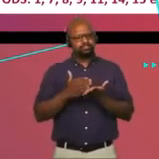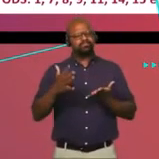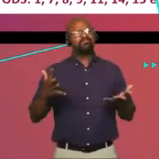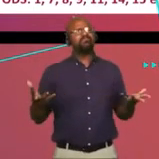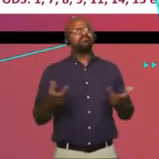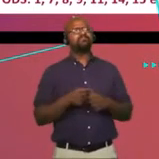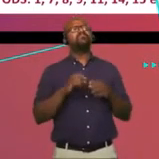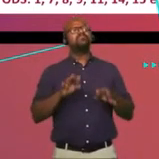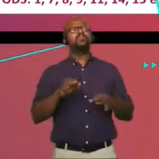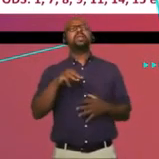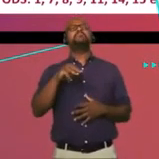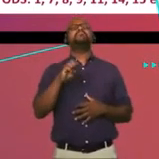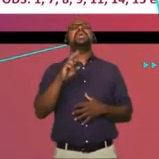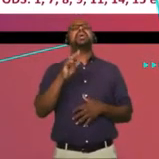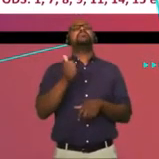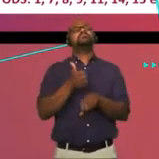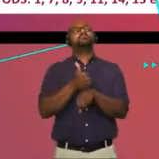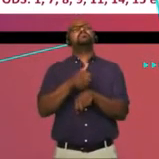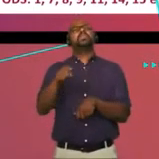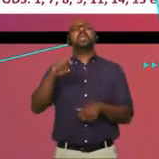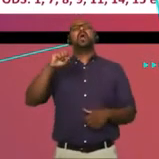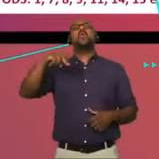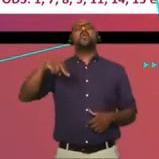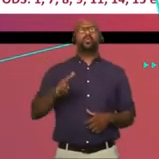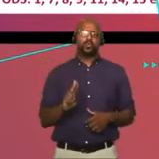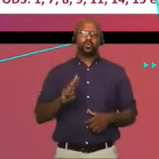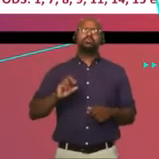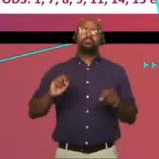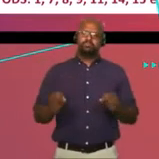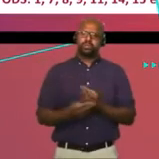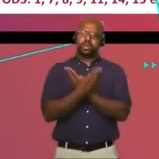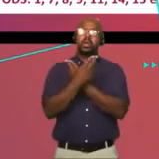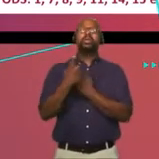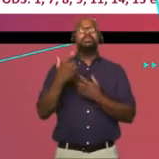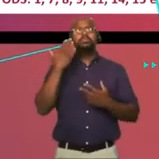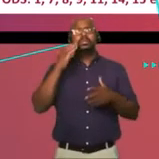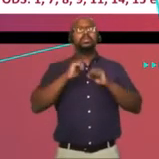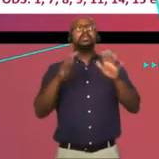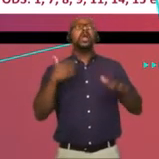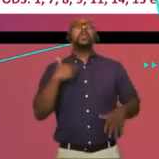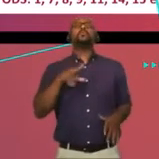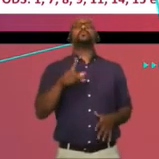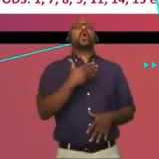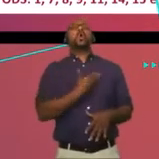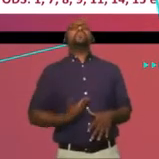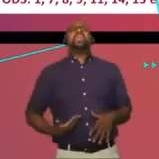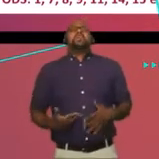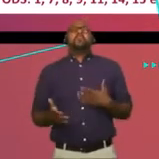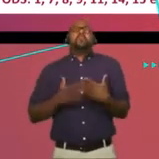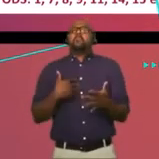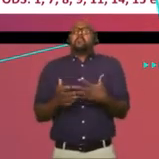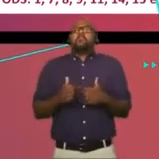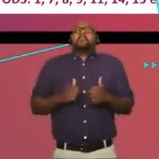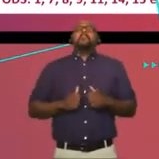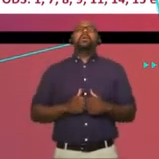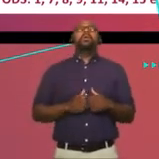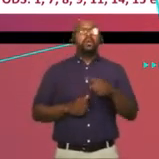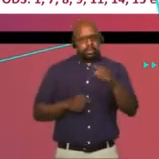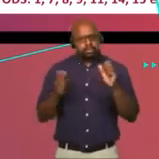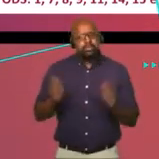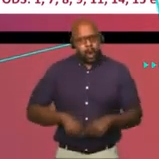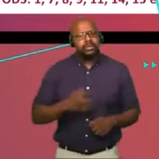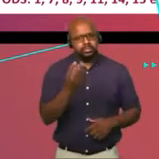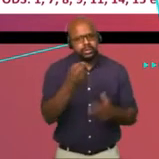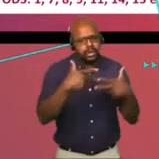extremamente meritória das Nações Unidas e nós precisamos entender não eu não sou governo eu não vou posso fazer nada não você pode